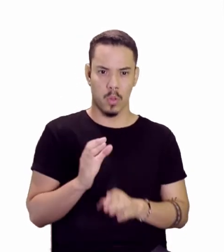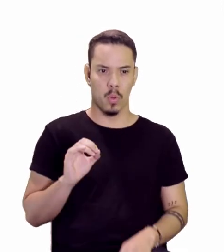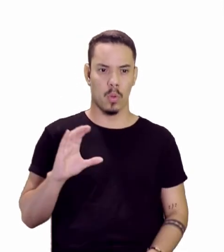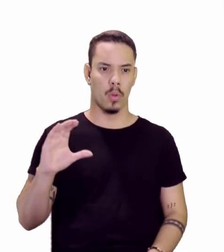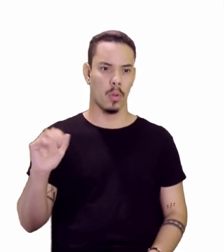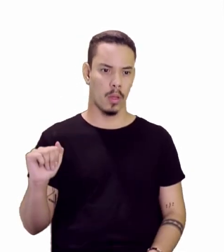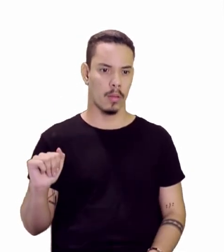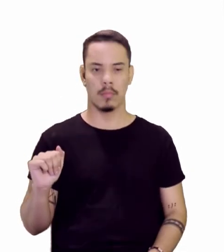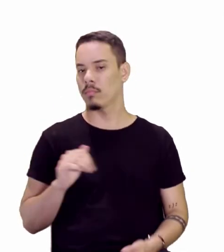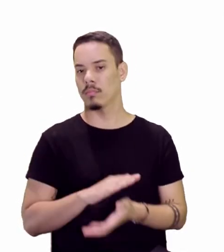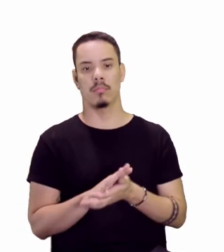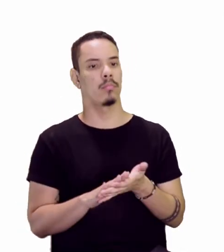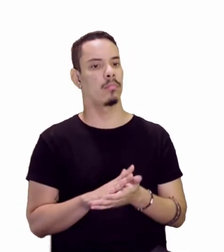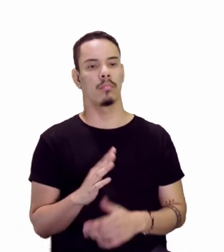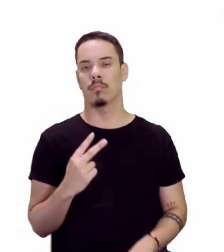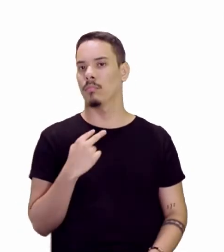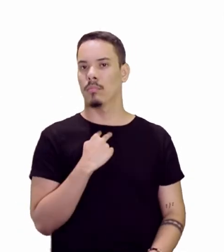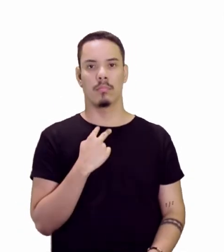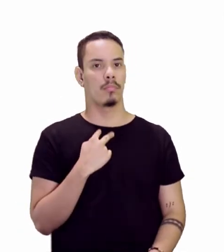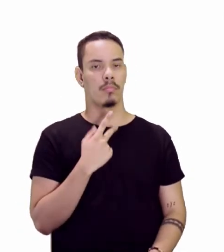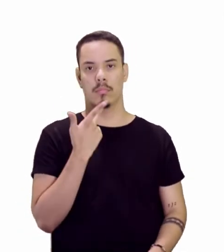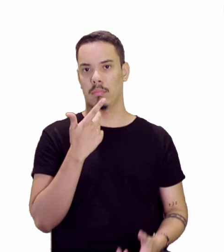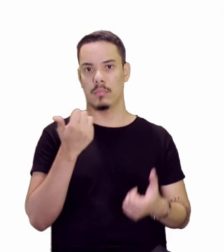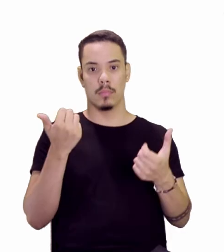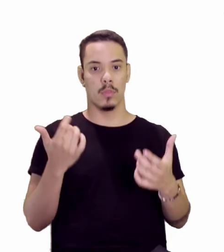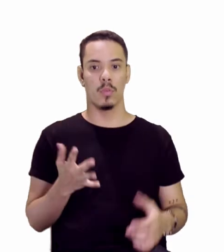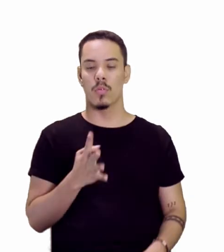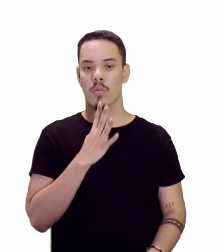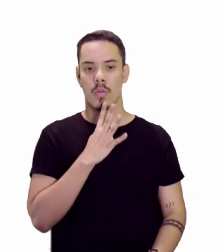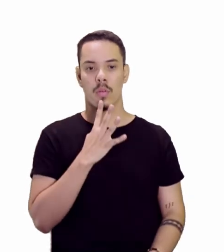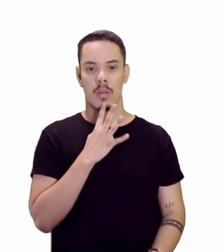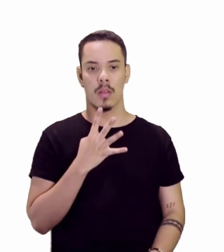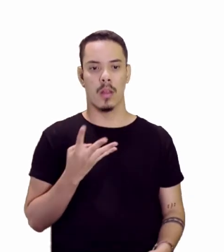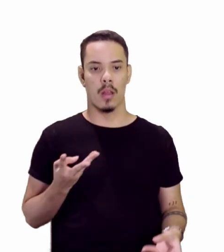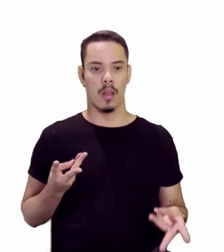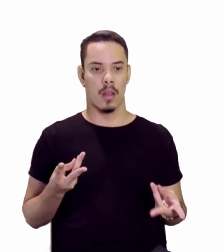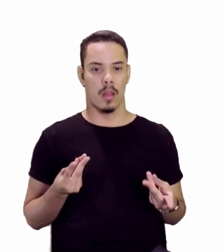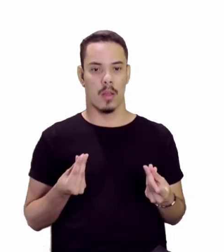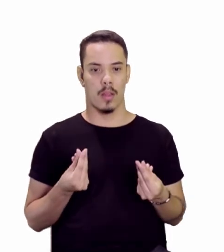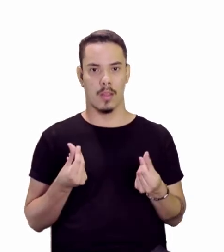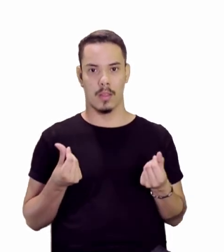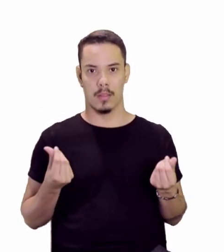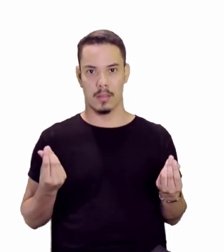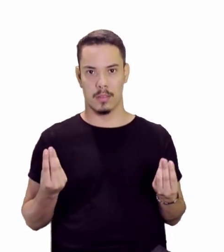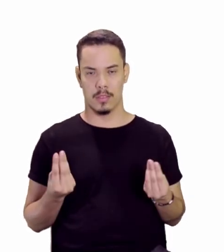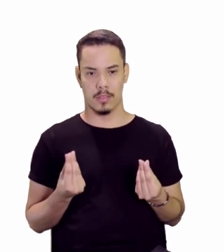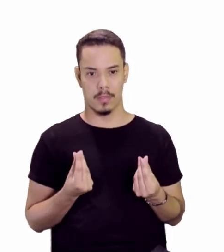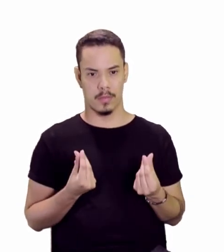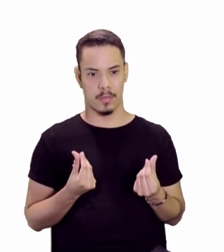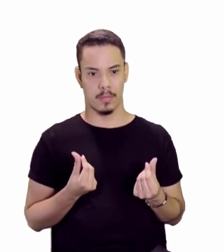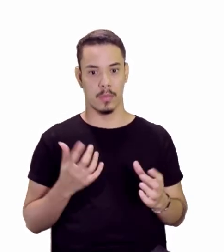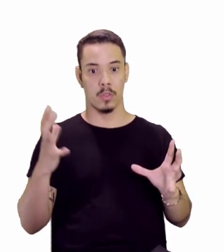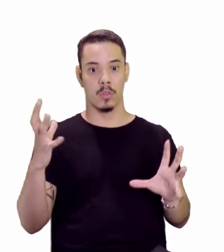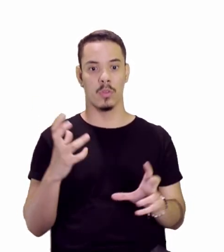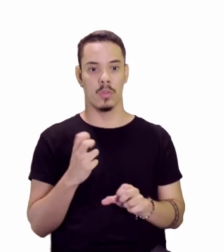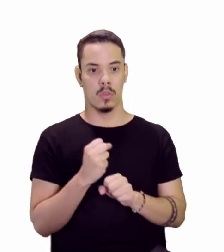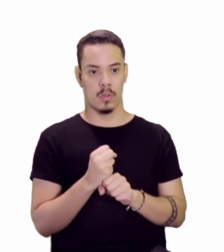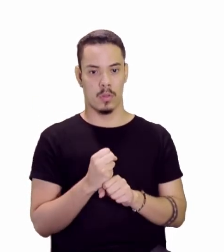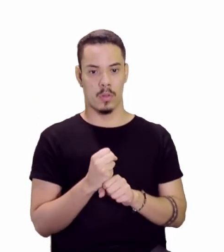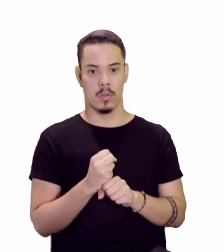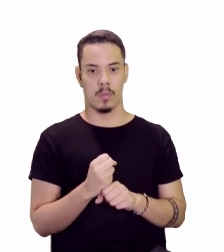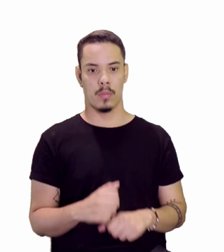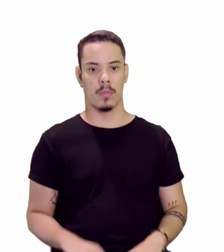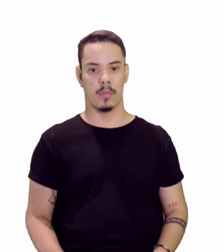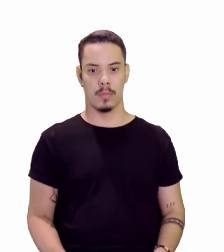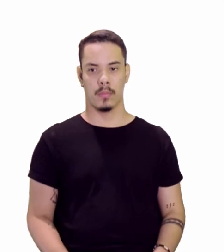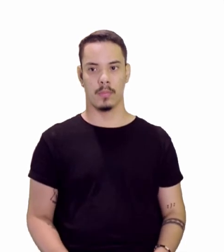apenas e nada se pode afirmar sem conhecer a qualidade do ouro utilizado nas esferas. Some os itens aqui, pessoal. Então, se a gente for